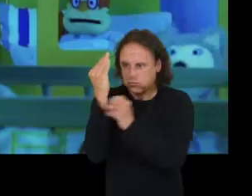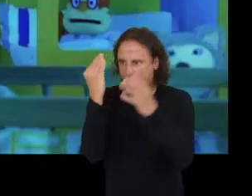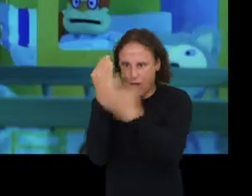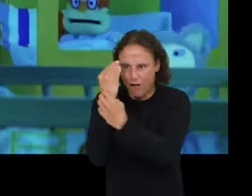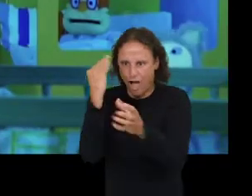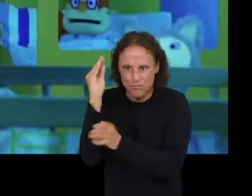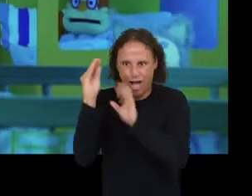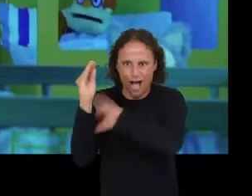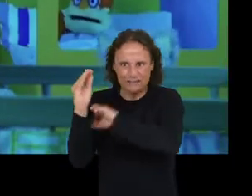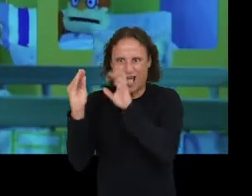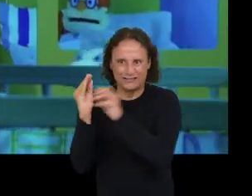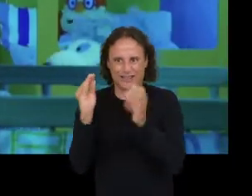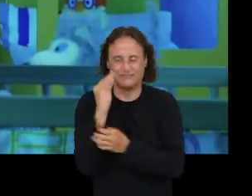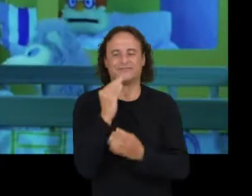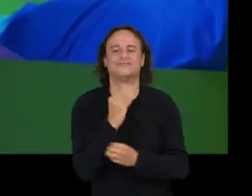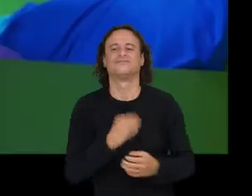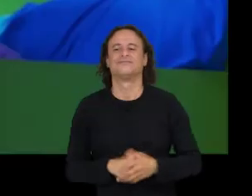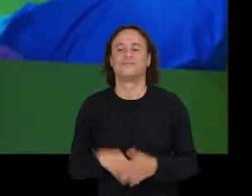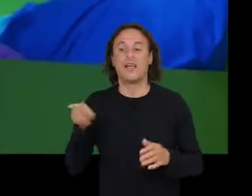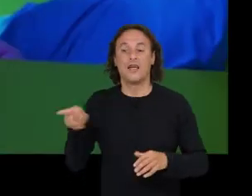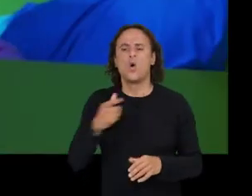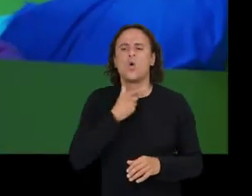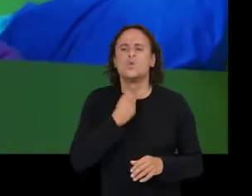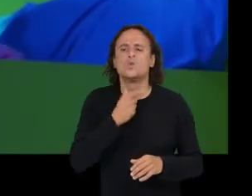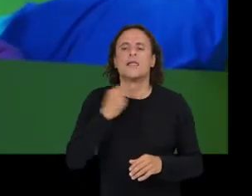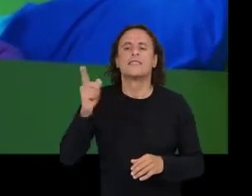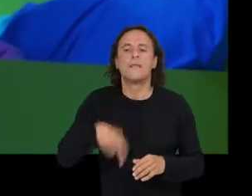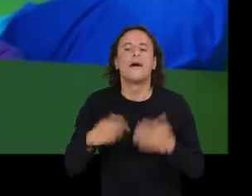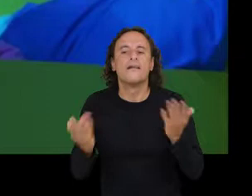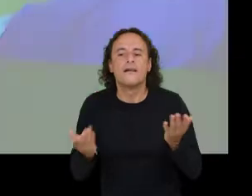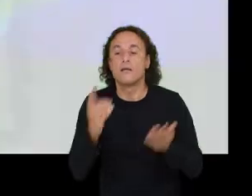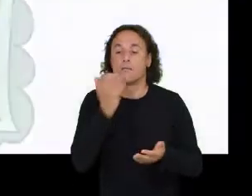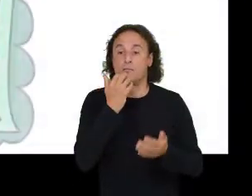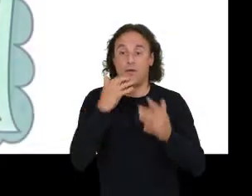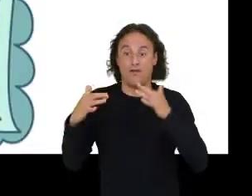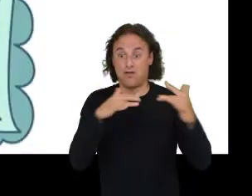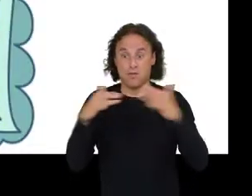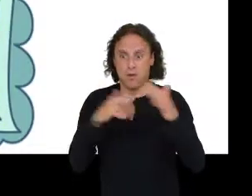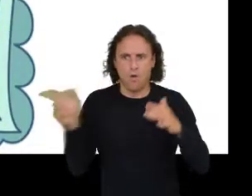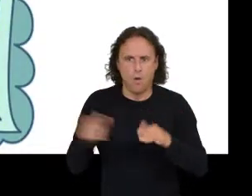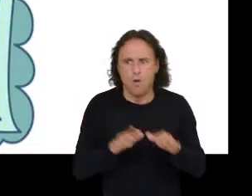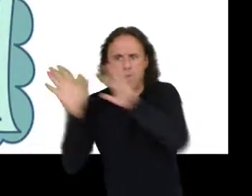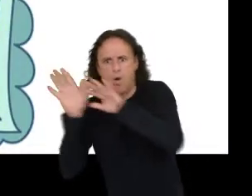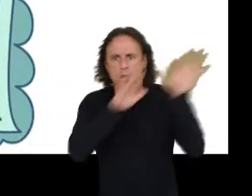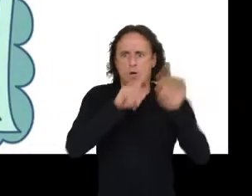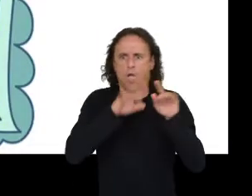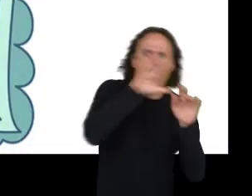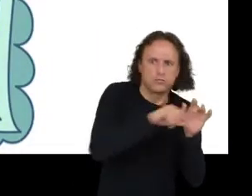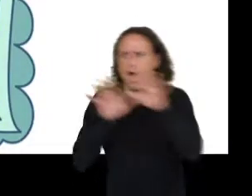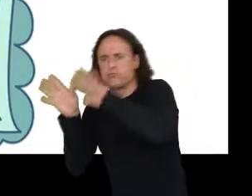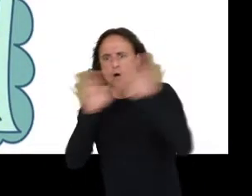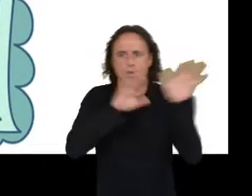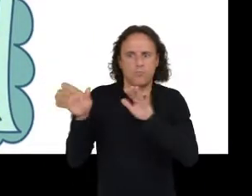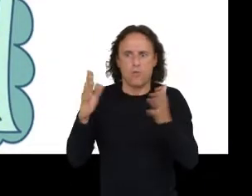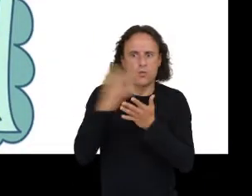de mordeduras! Y también le gusta jugar de portero. ¡Sí! ¡Paras todas!